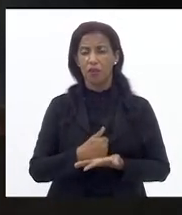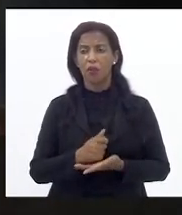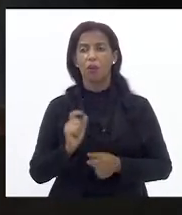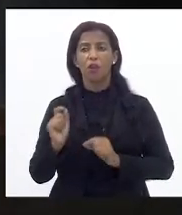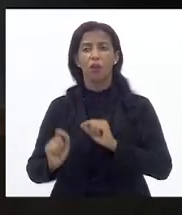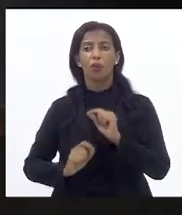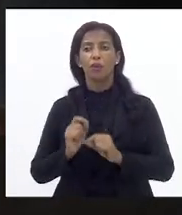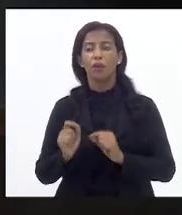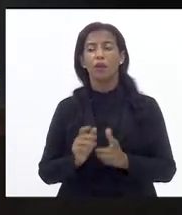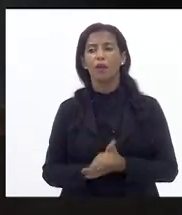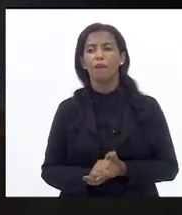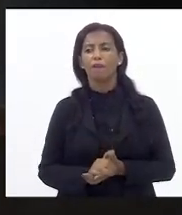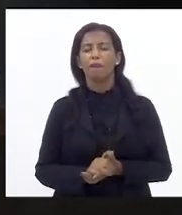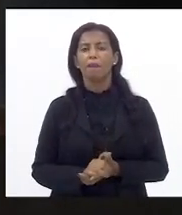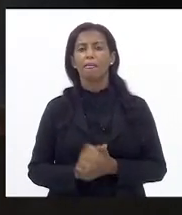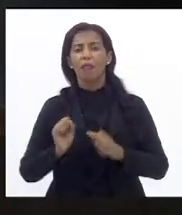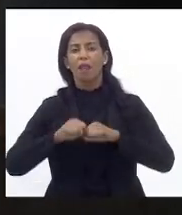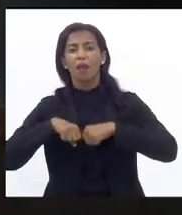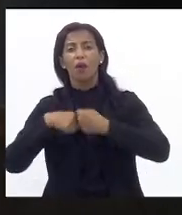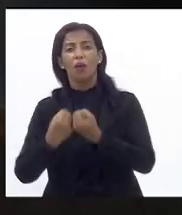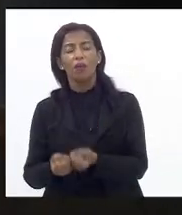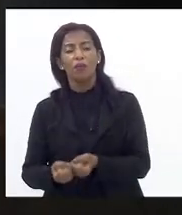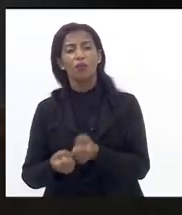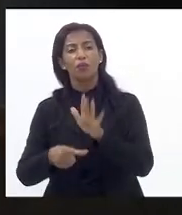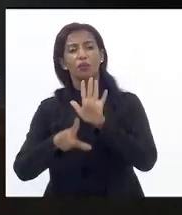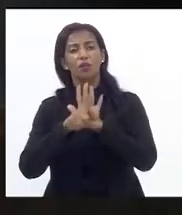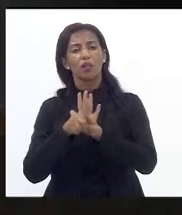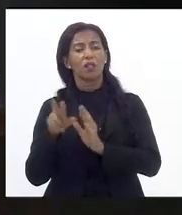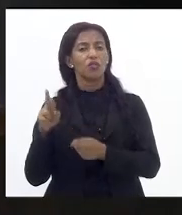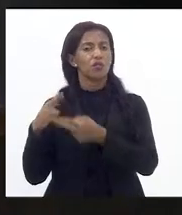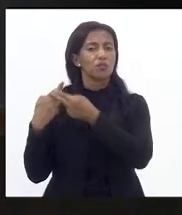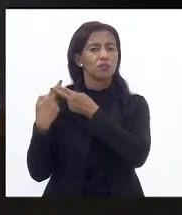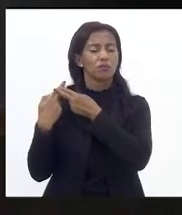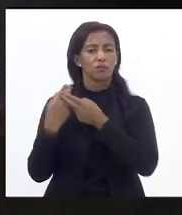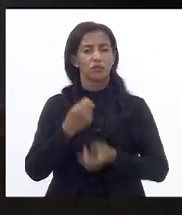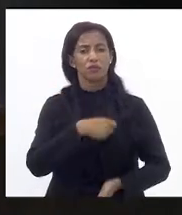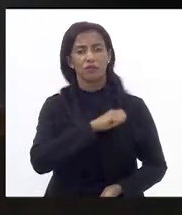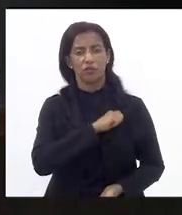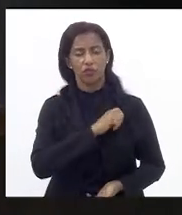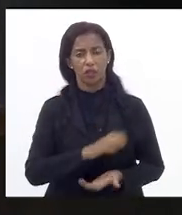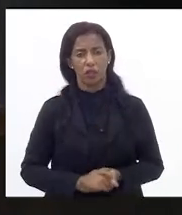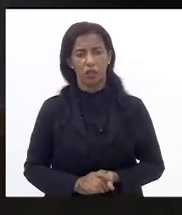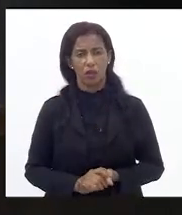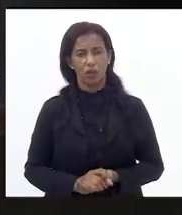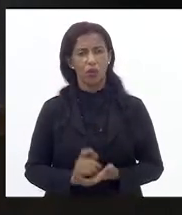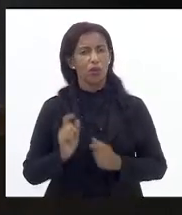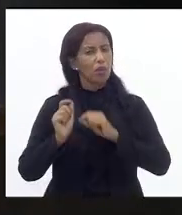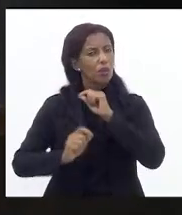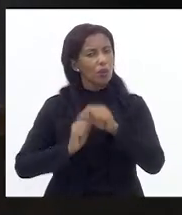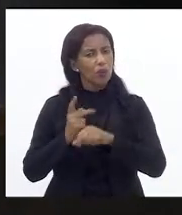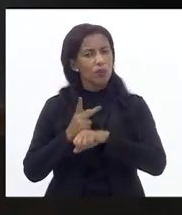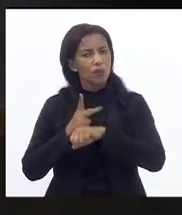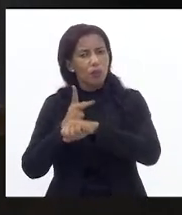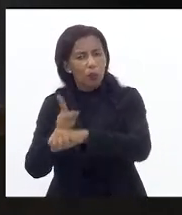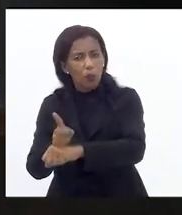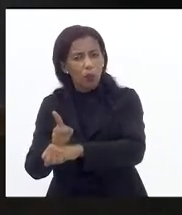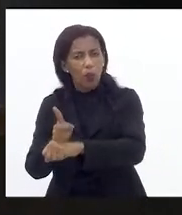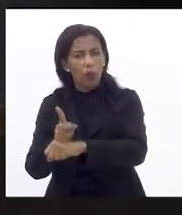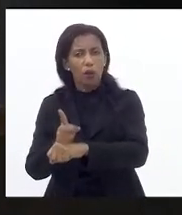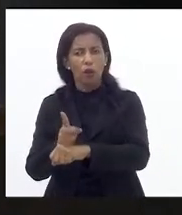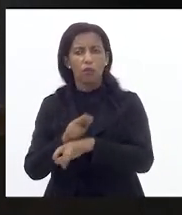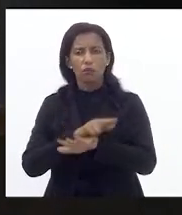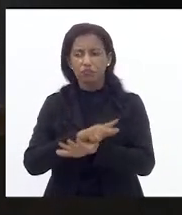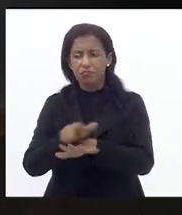a o reforço da lei de responsabilidade fiscal e o que se busca efetivamente eu